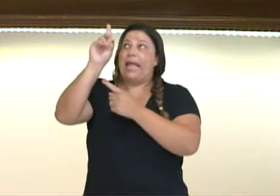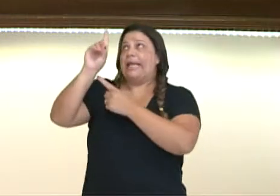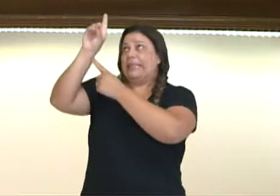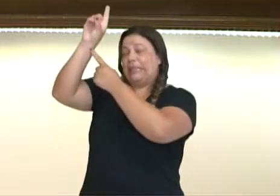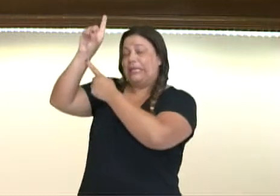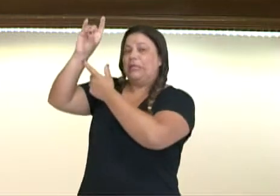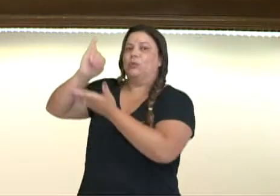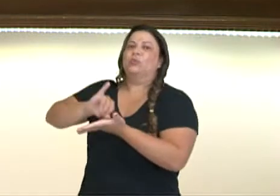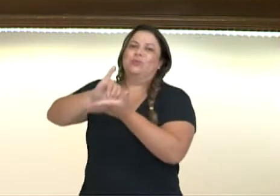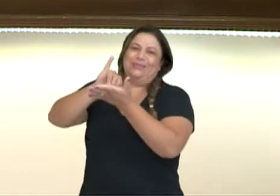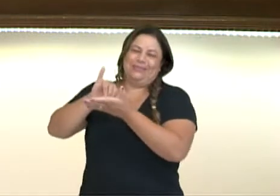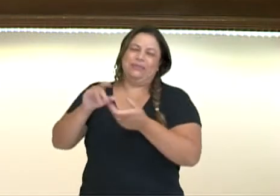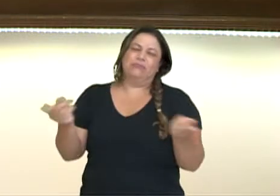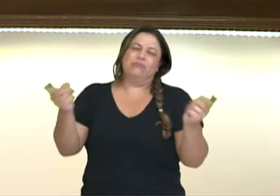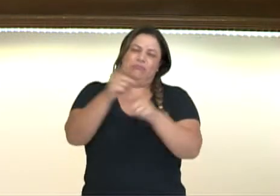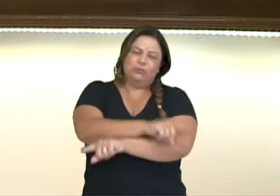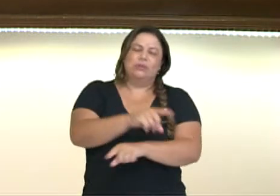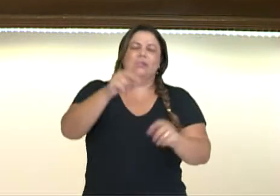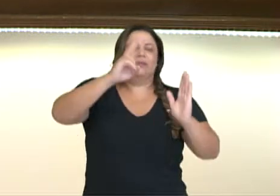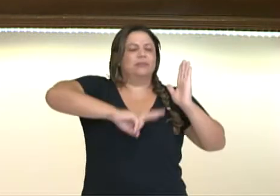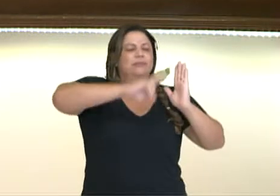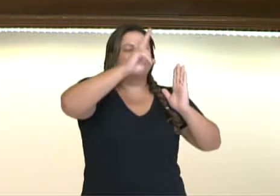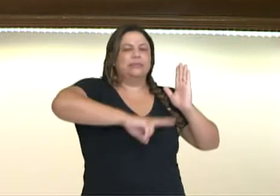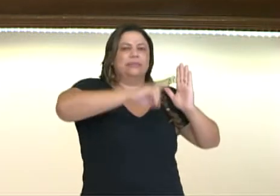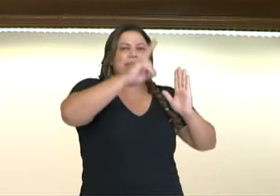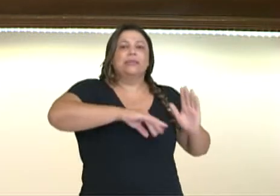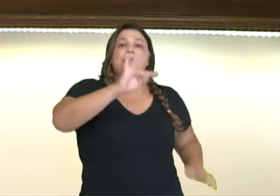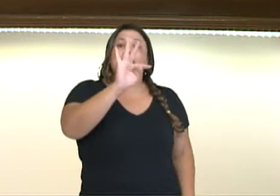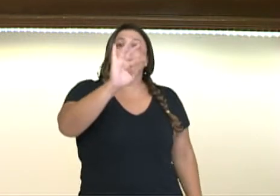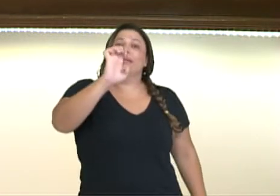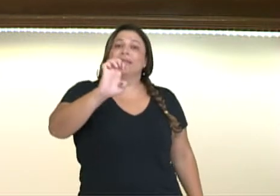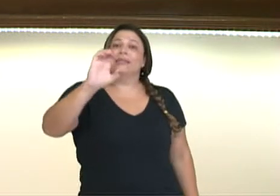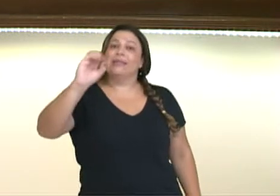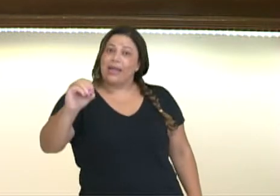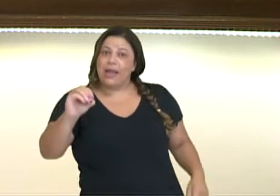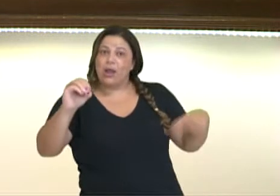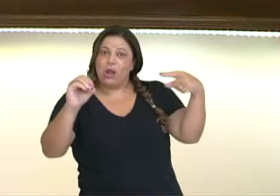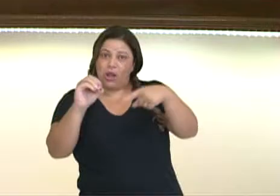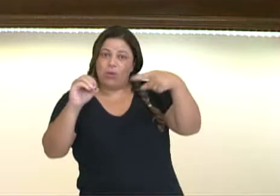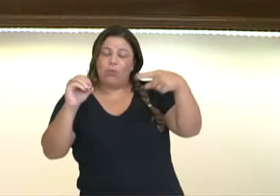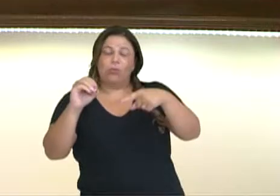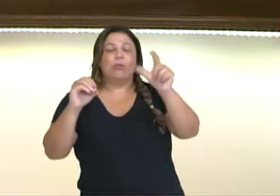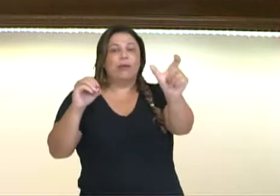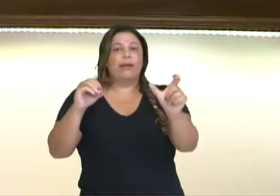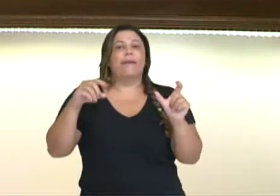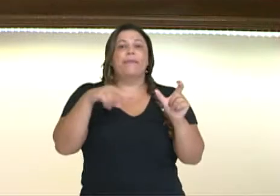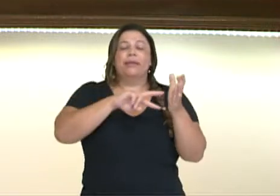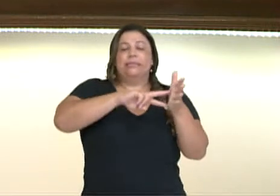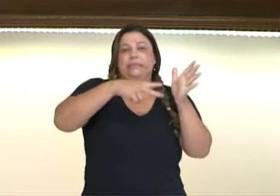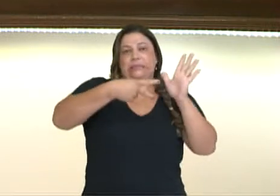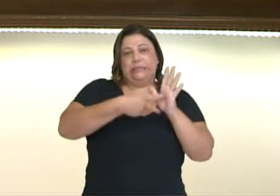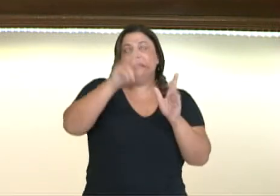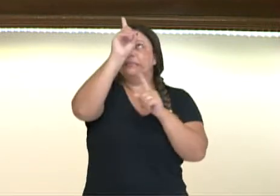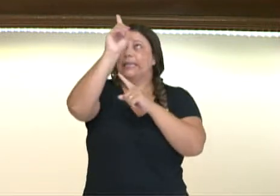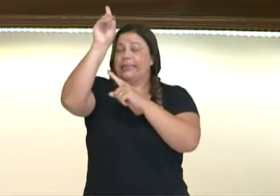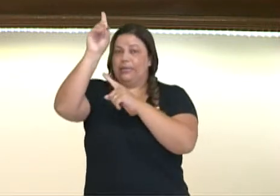no centro. Sempre que você lê a palavra teo, T-E-O, significa remete a Deus, seja lá